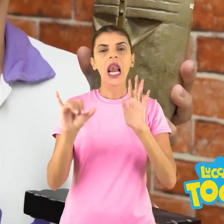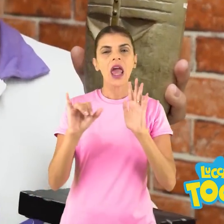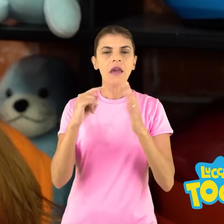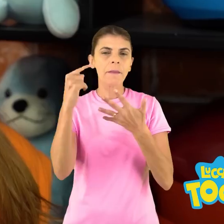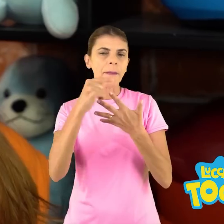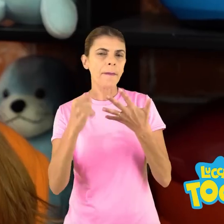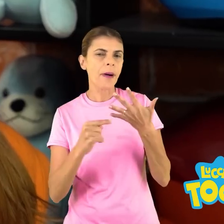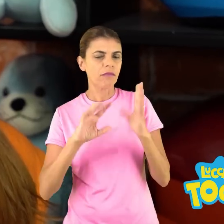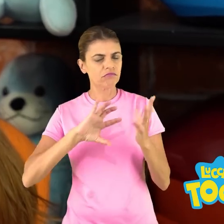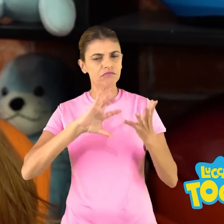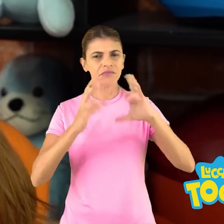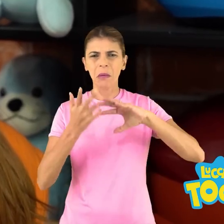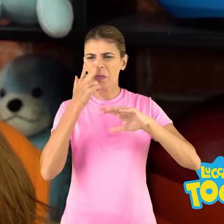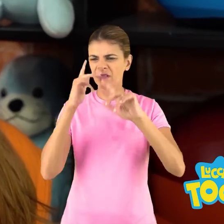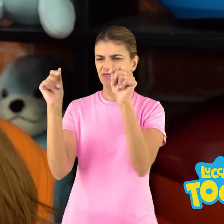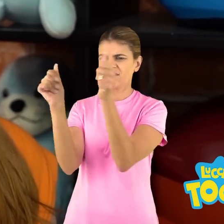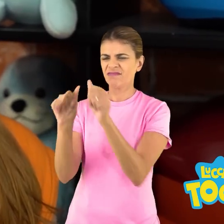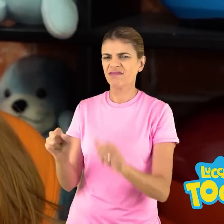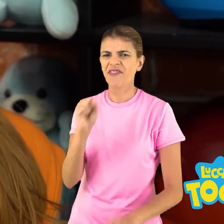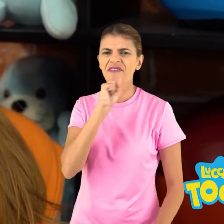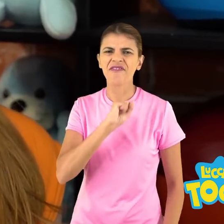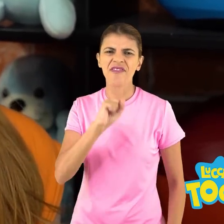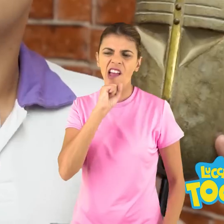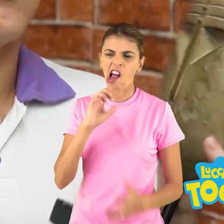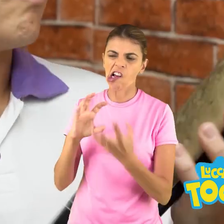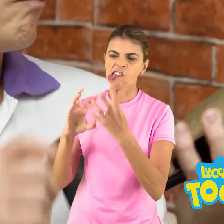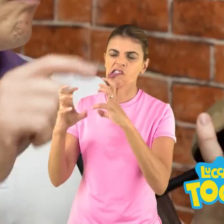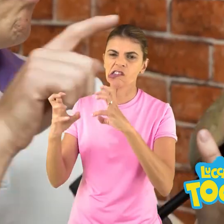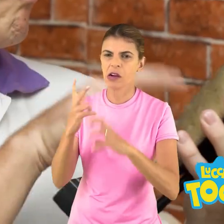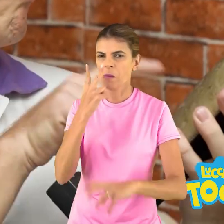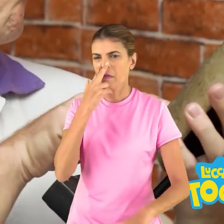universo. Parece uma estátua velha enferrujada.